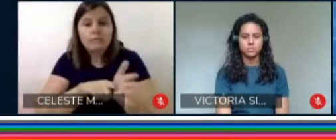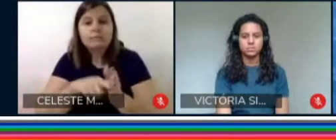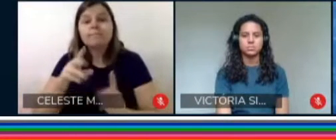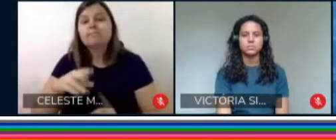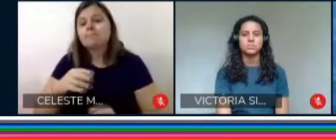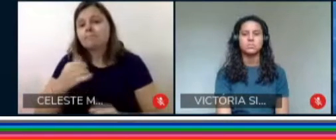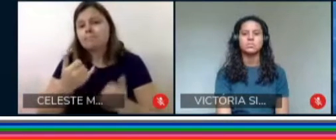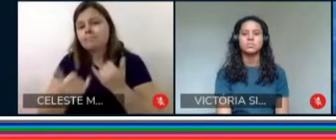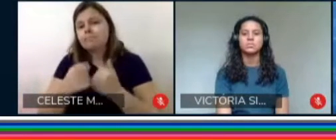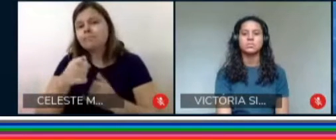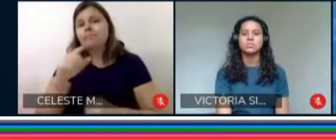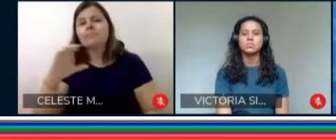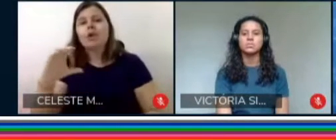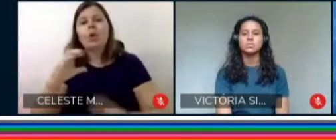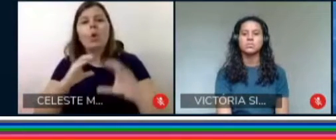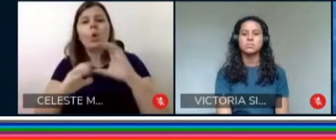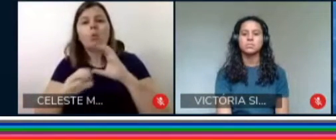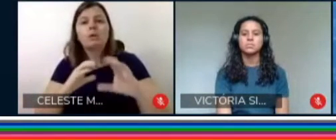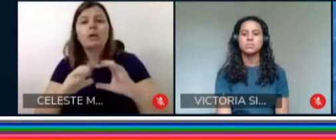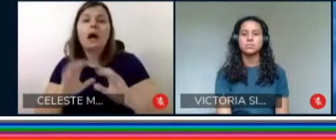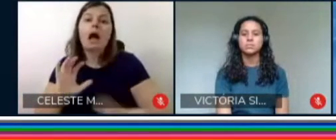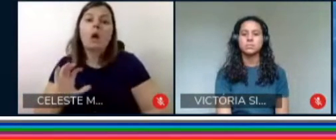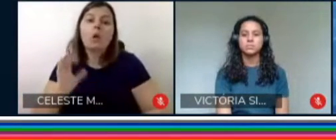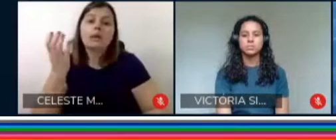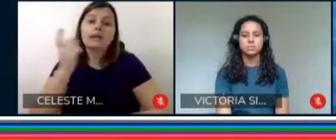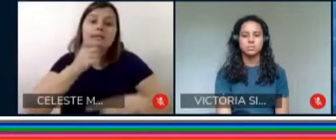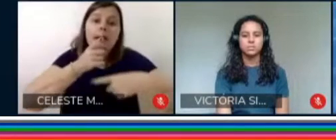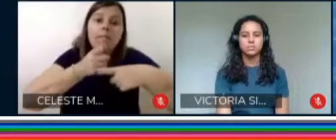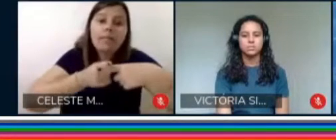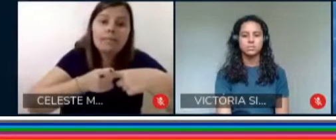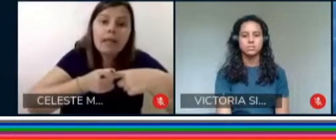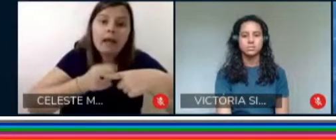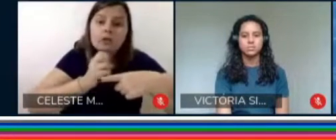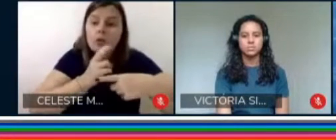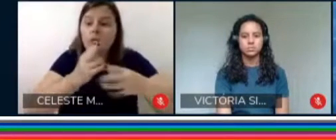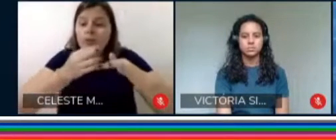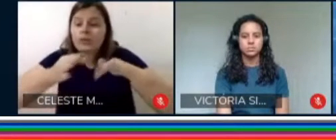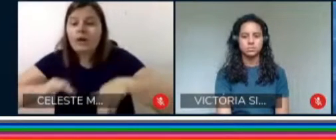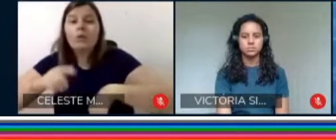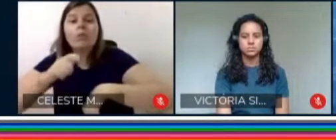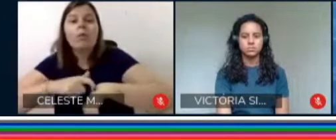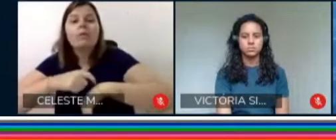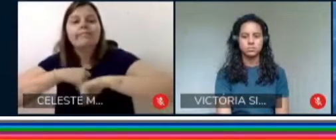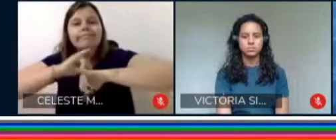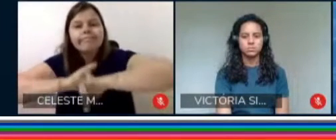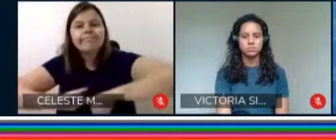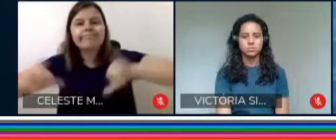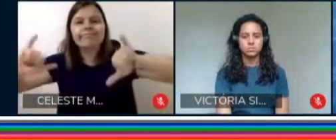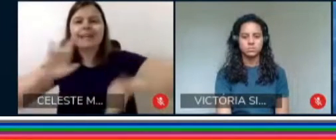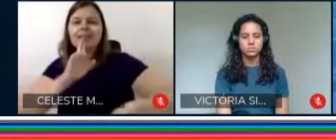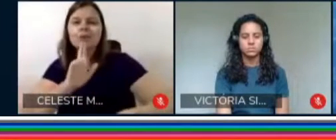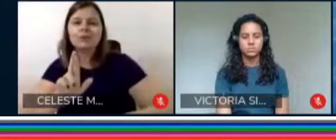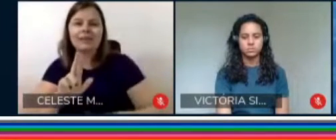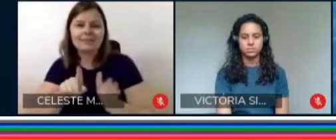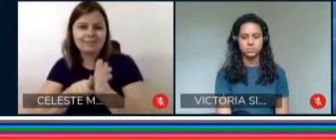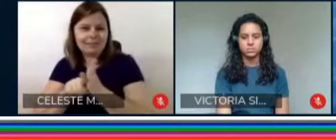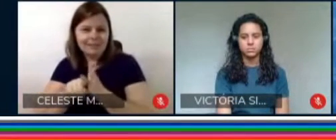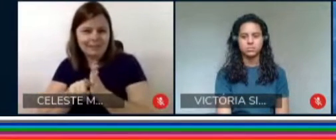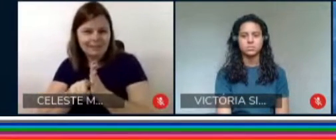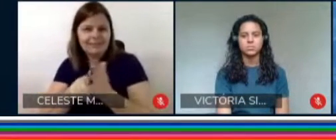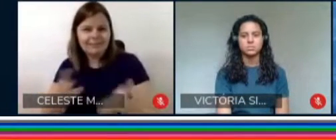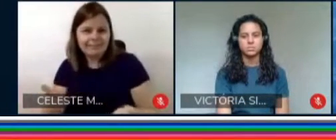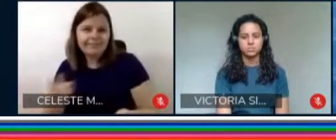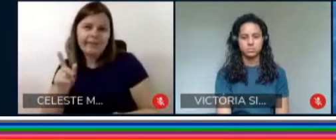comunicar, que vem lá no meio ou lá no final, quando eu divulgo resultados, né? Isso quando eu estou falando de pesquisa que